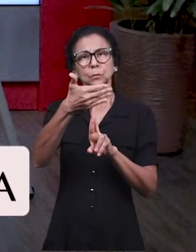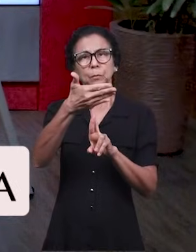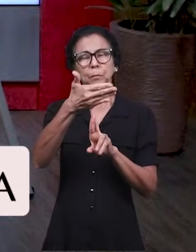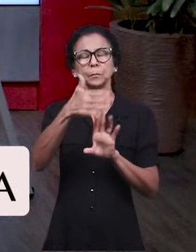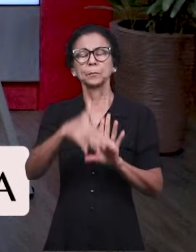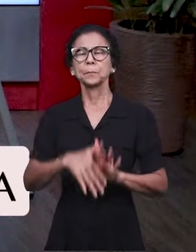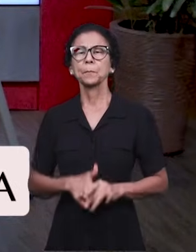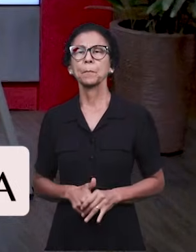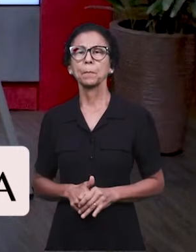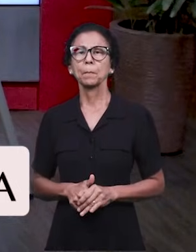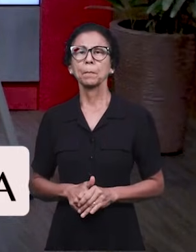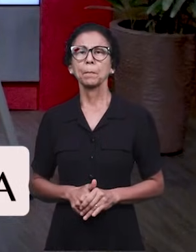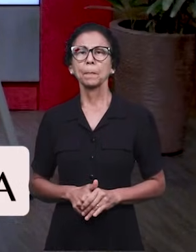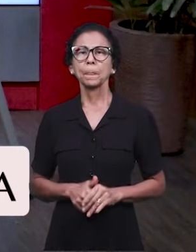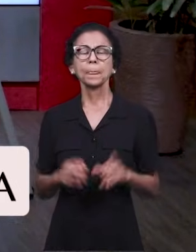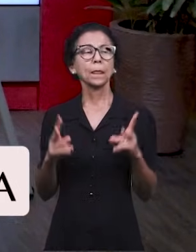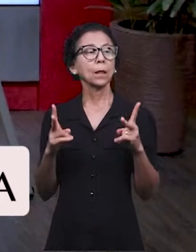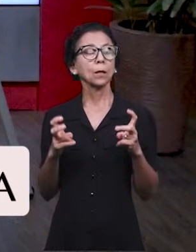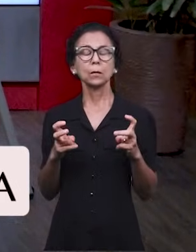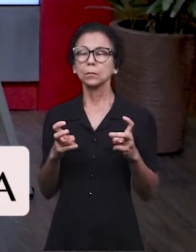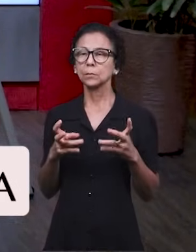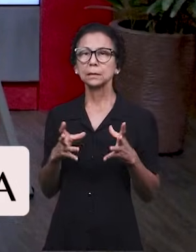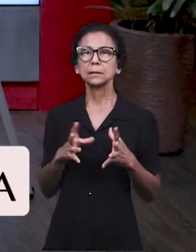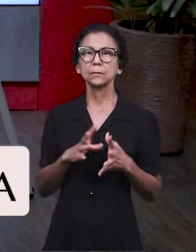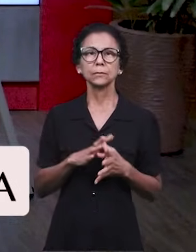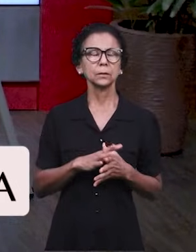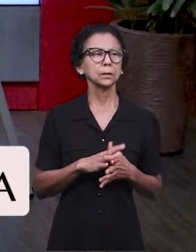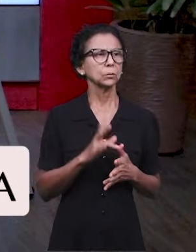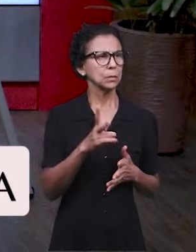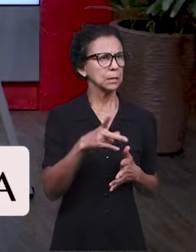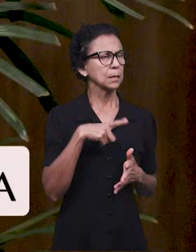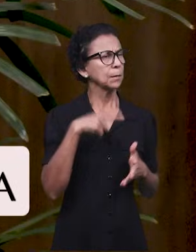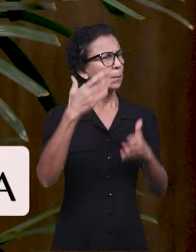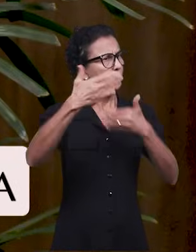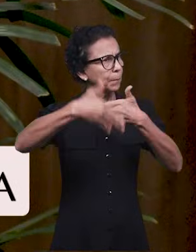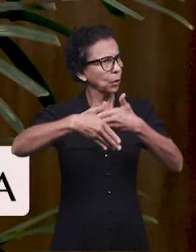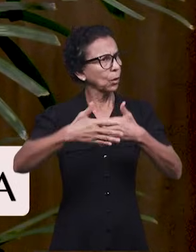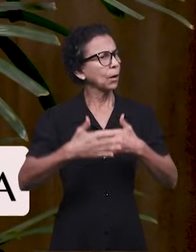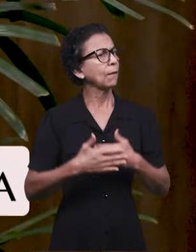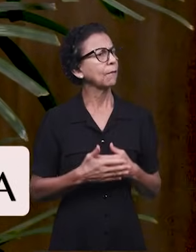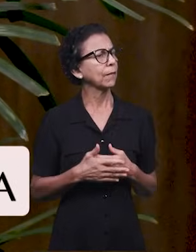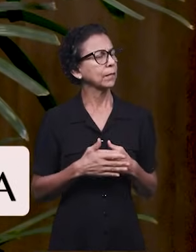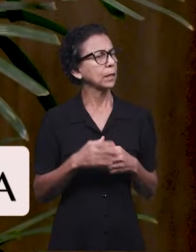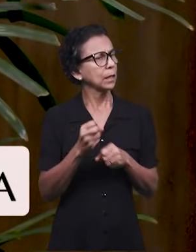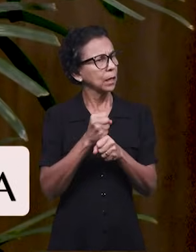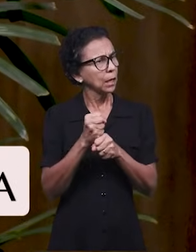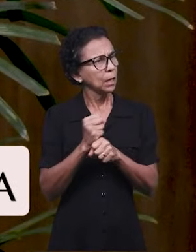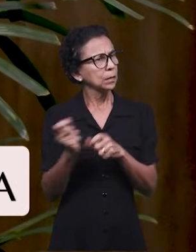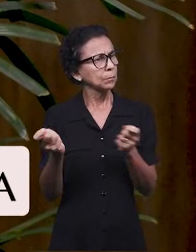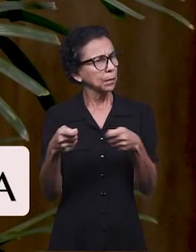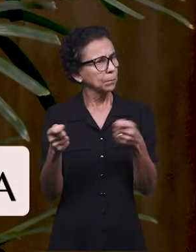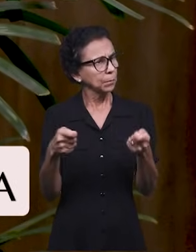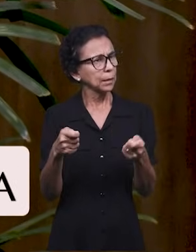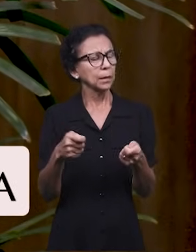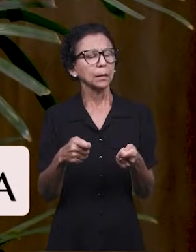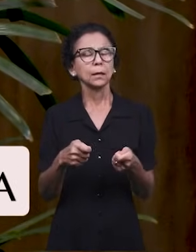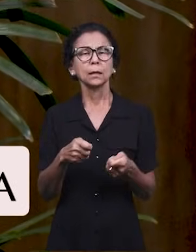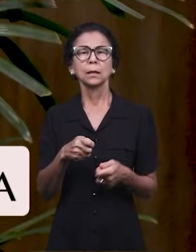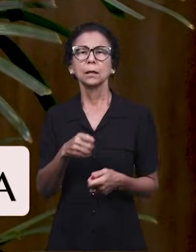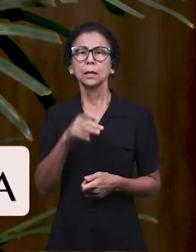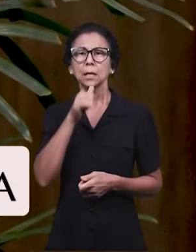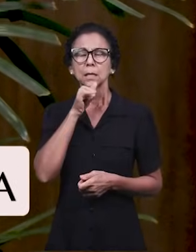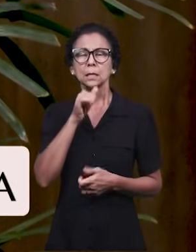pastor Alexandre, que praticamente todo ano existe essa prova, né, que é feita, né? Então, assim, um jovem,